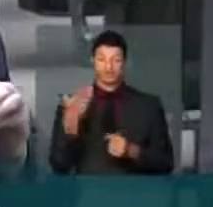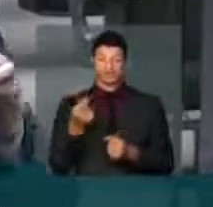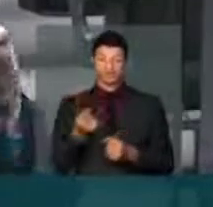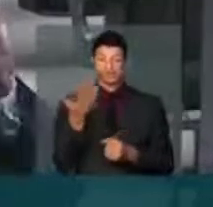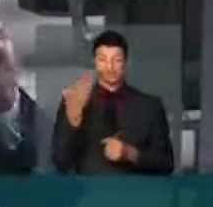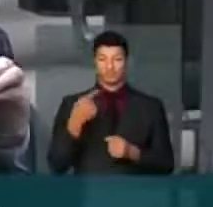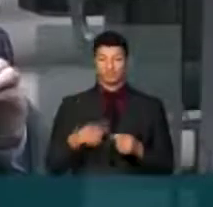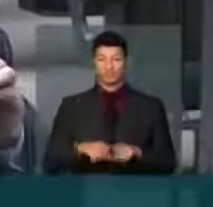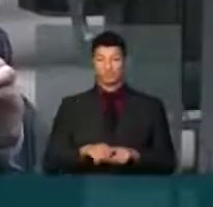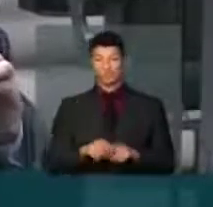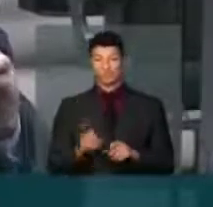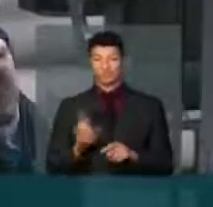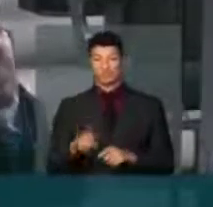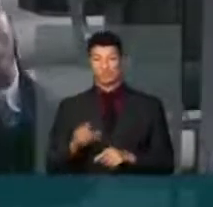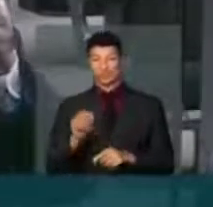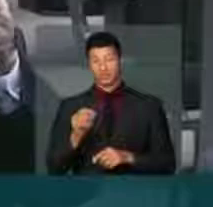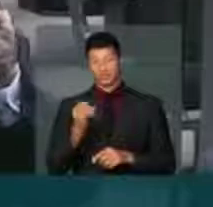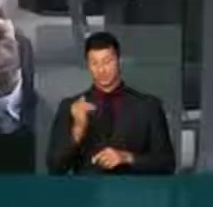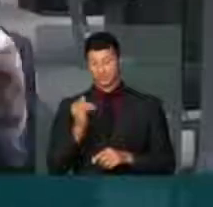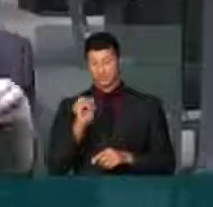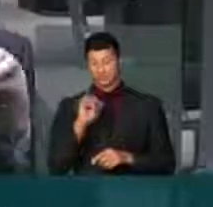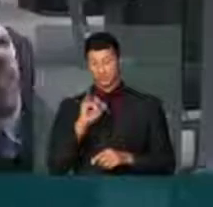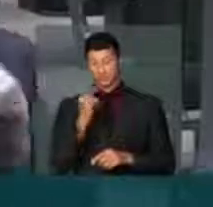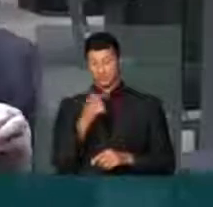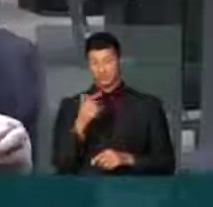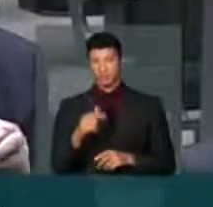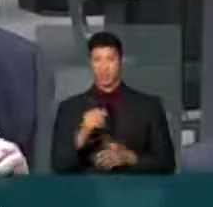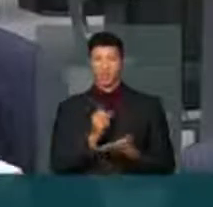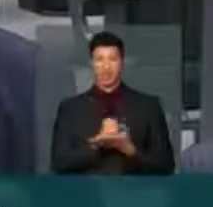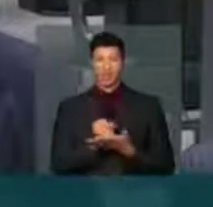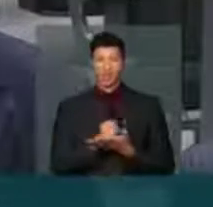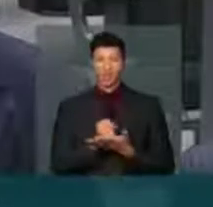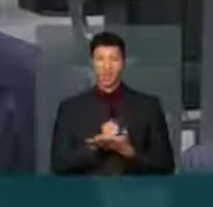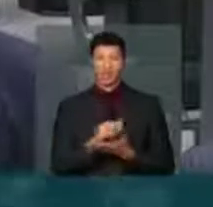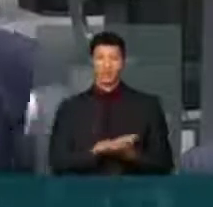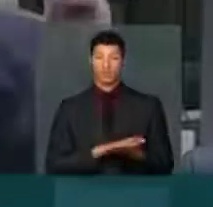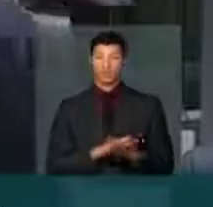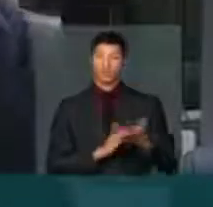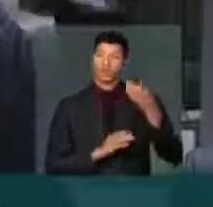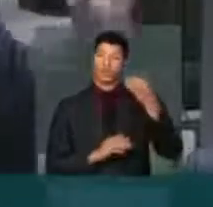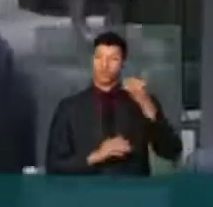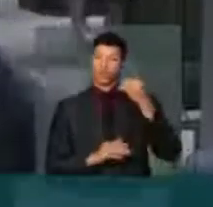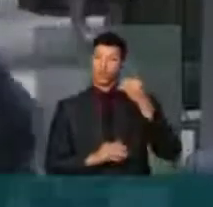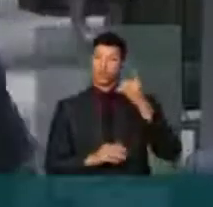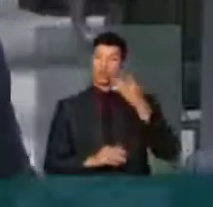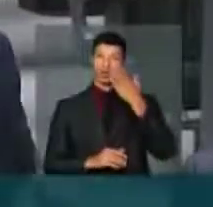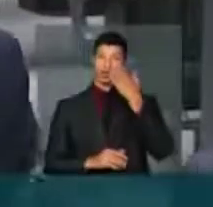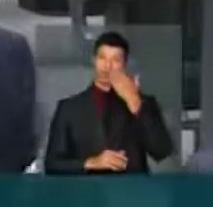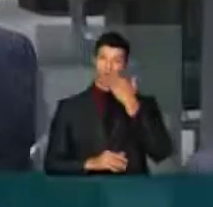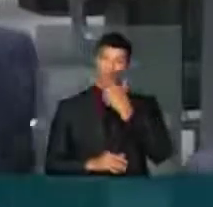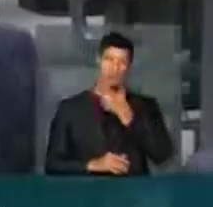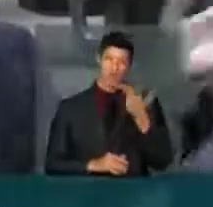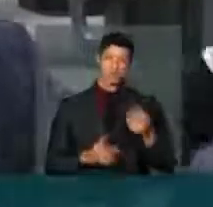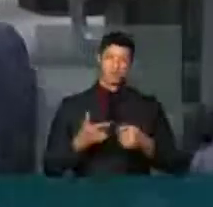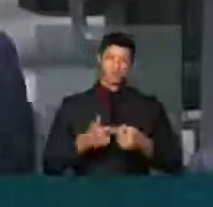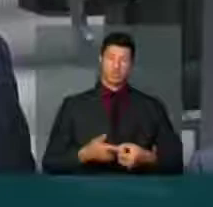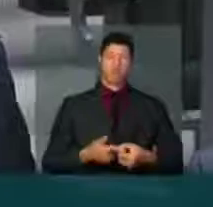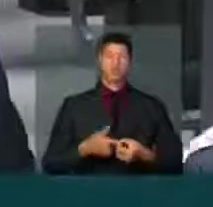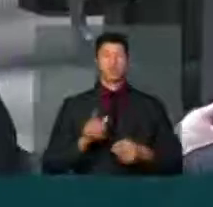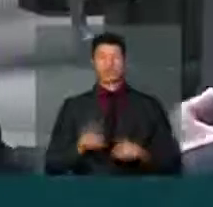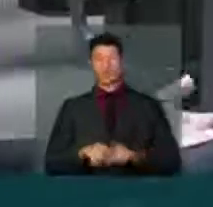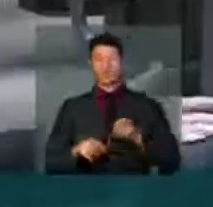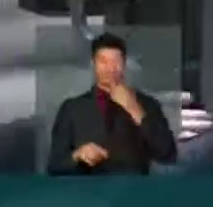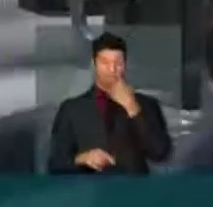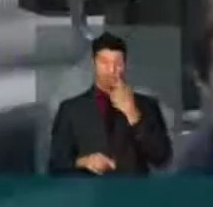subindo. Então isso é que, se não houver um controle do dólar, do aumento do combustível, e eu acho